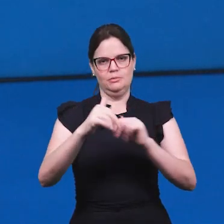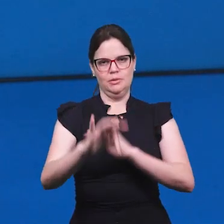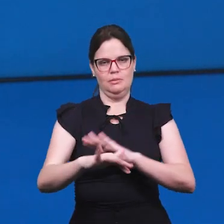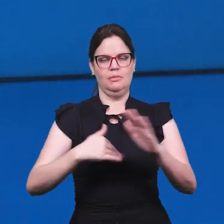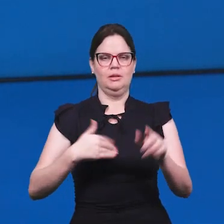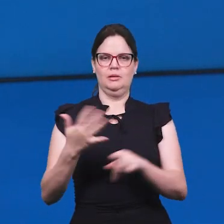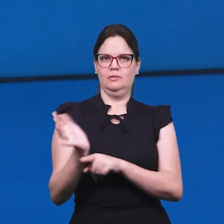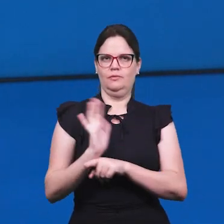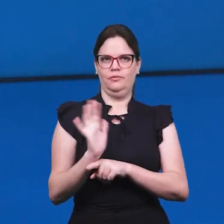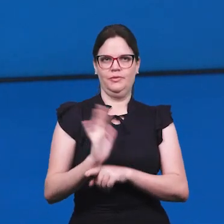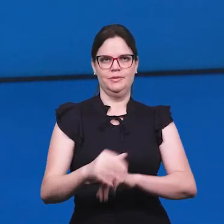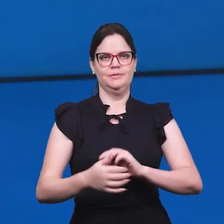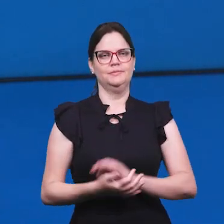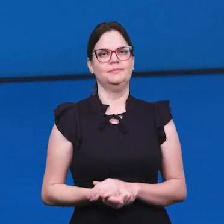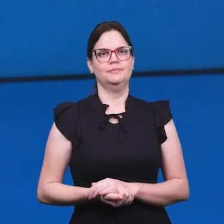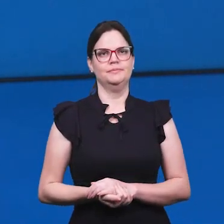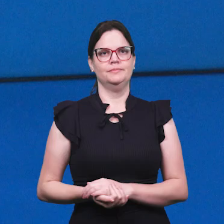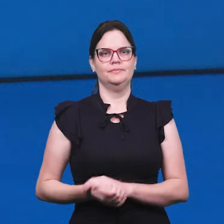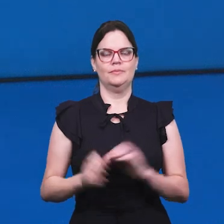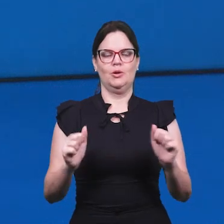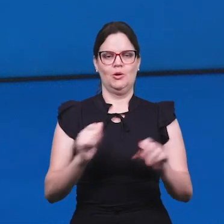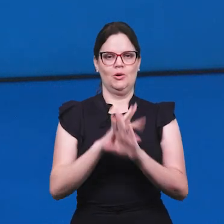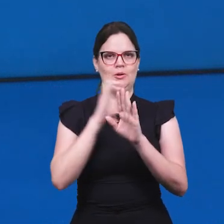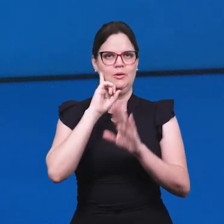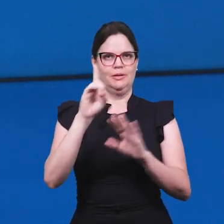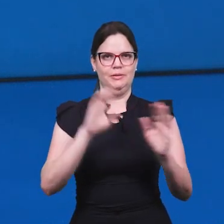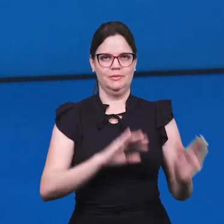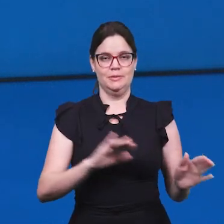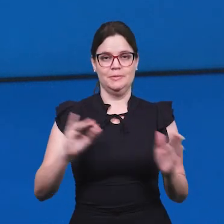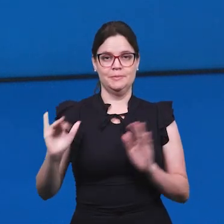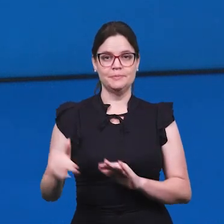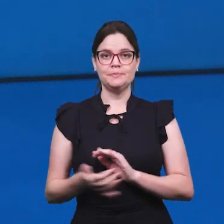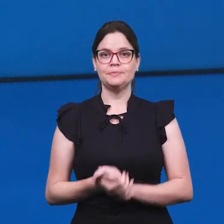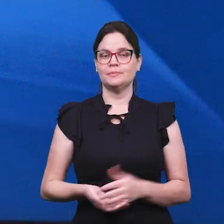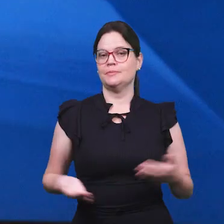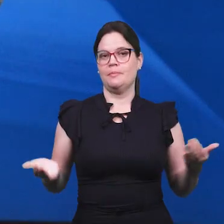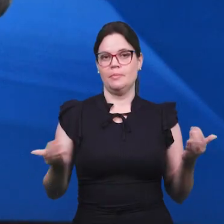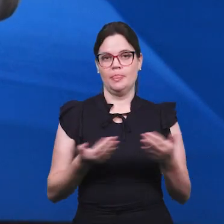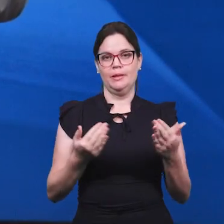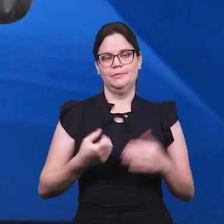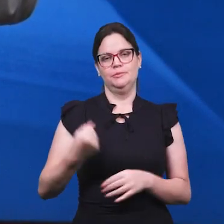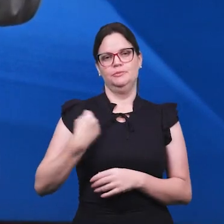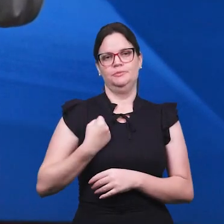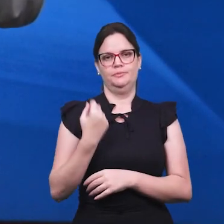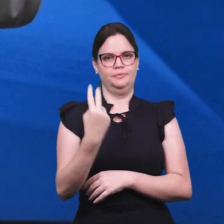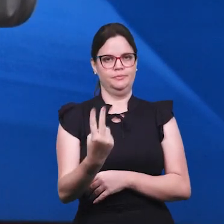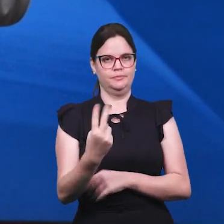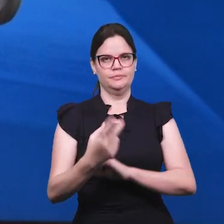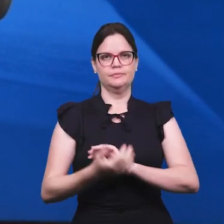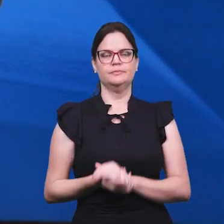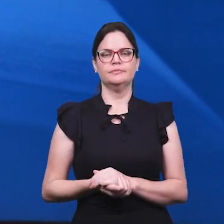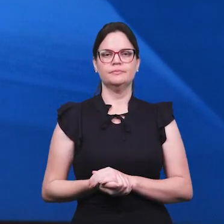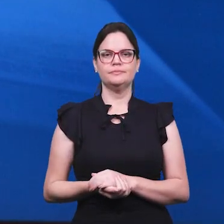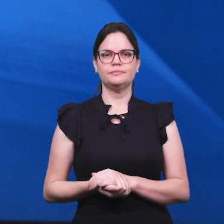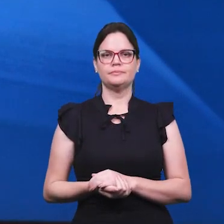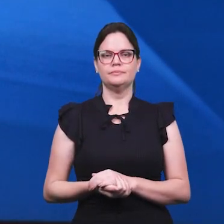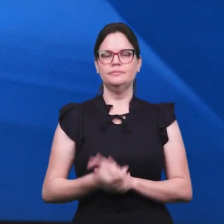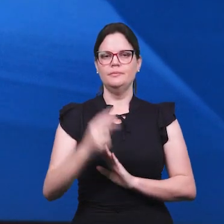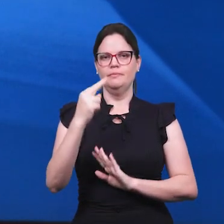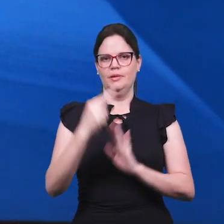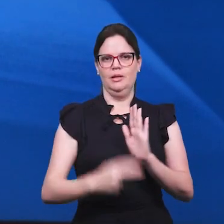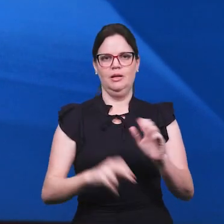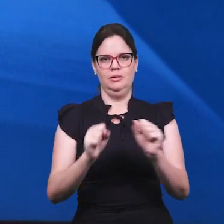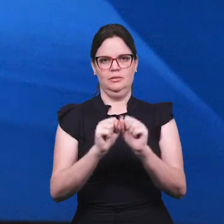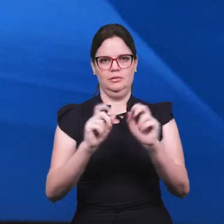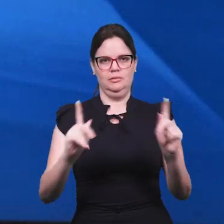sua resposta. Obrigado, David Arutunov, pela sua participação. Glória a Deus. Muito bem, vamos partindo agora para a segunda pergunta.